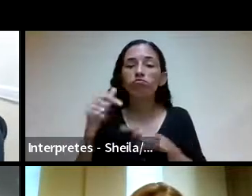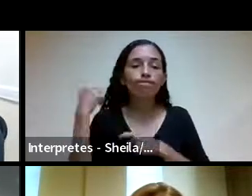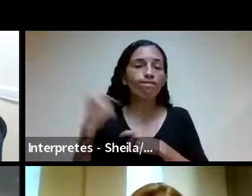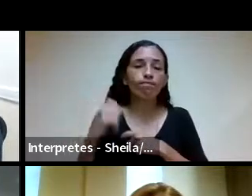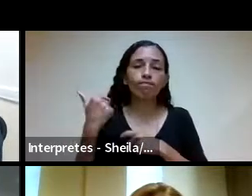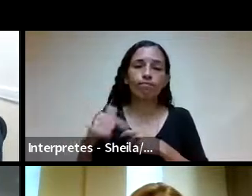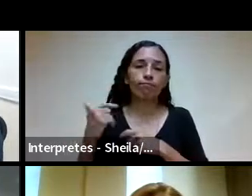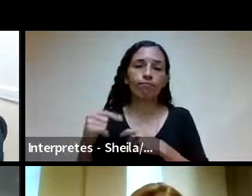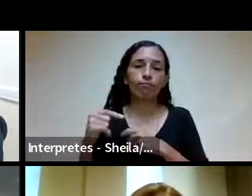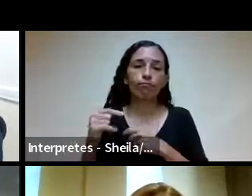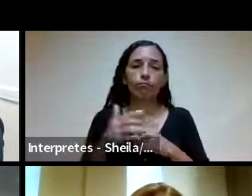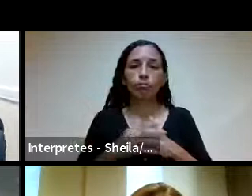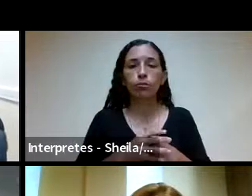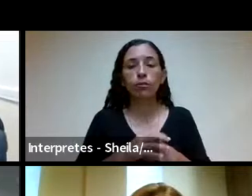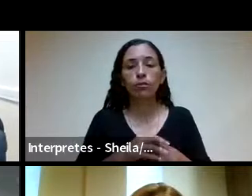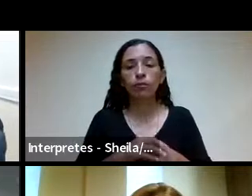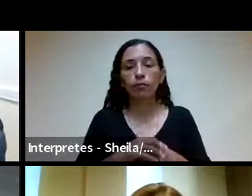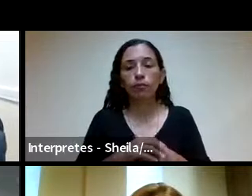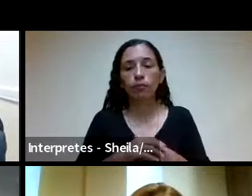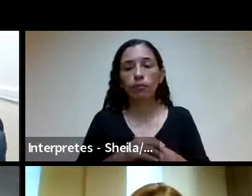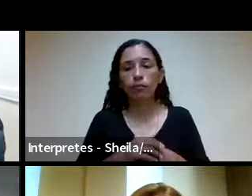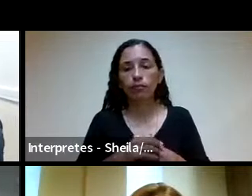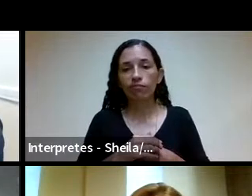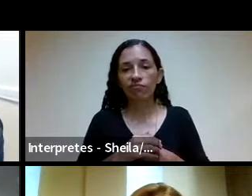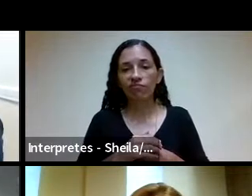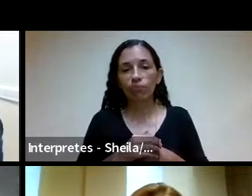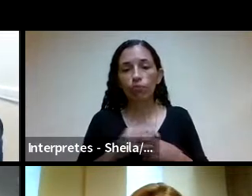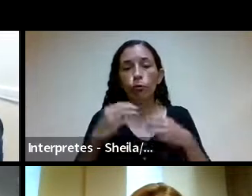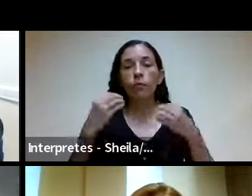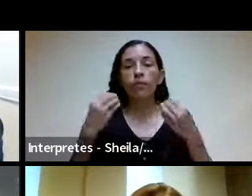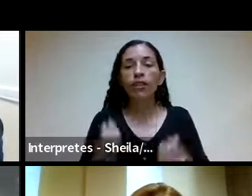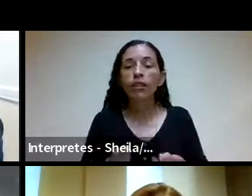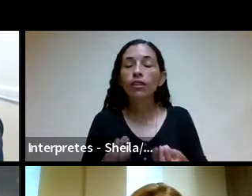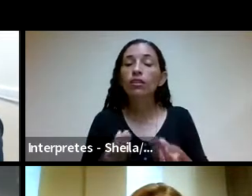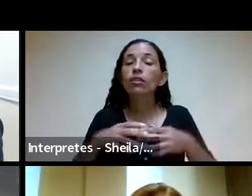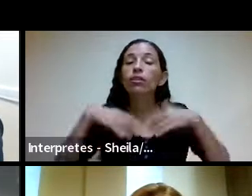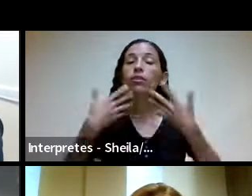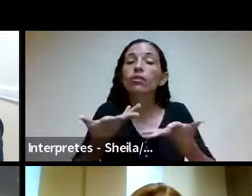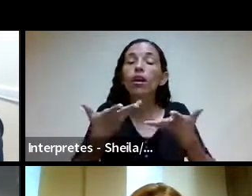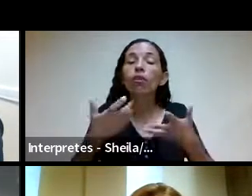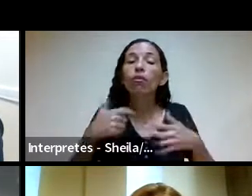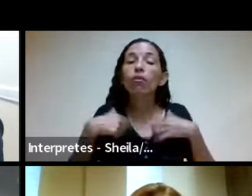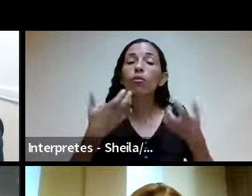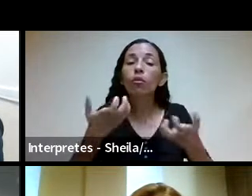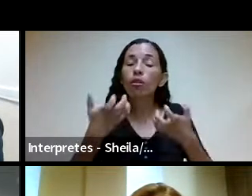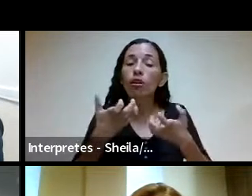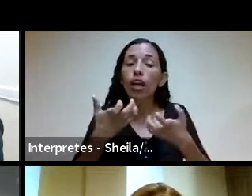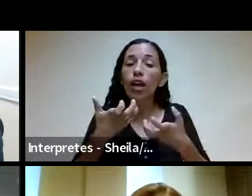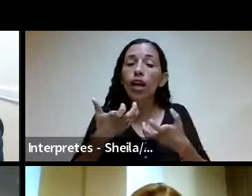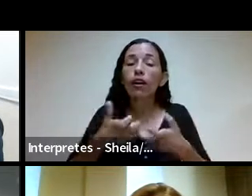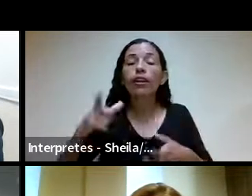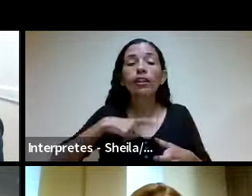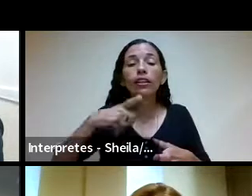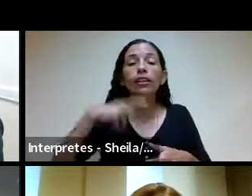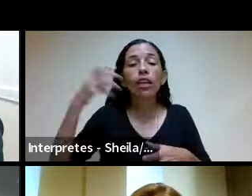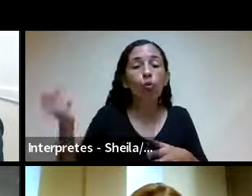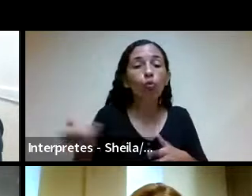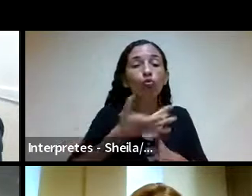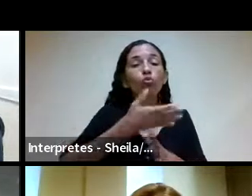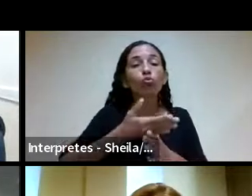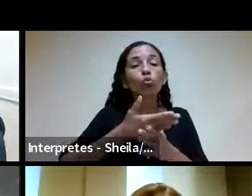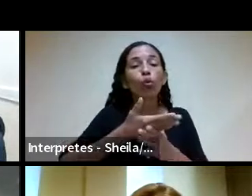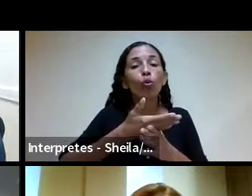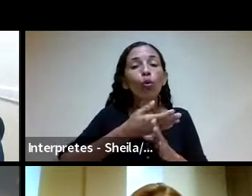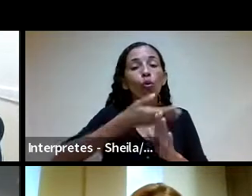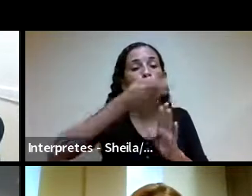caso haja dúvidas, que seja devolvido o processo à primeira instância, declarada a nulidade da sentença e